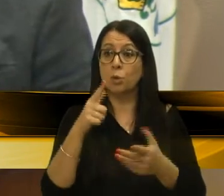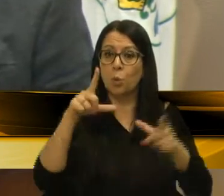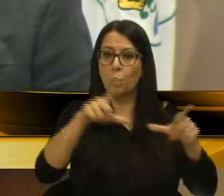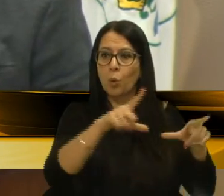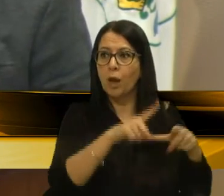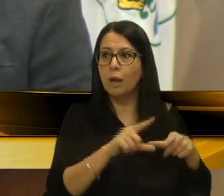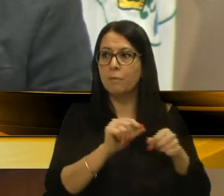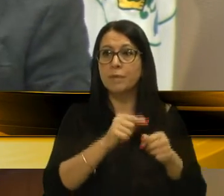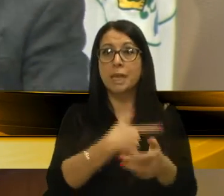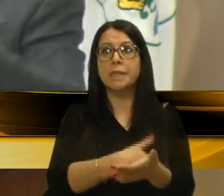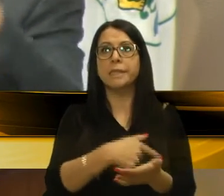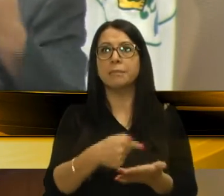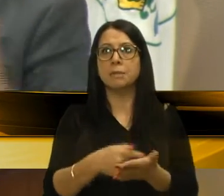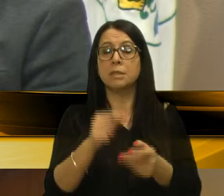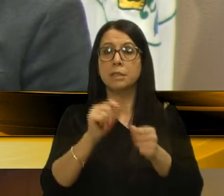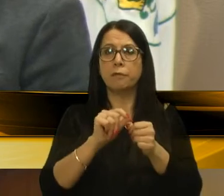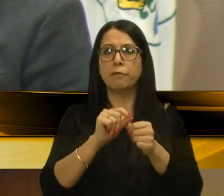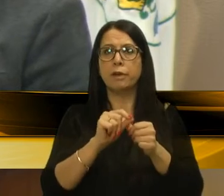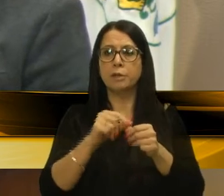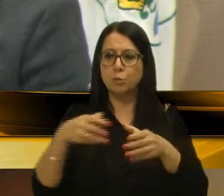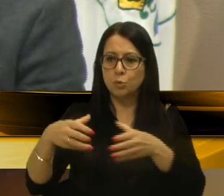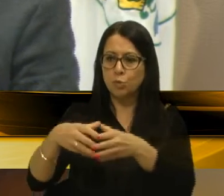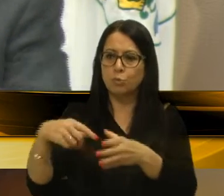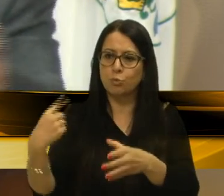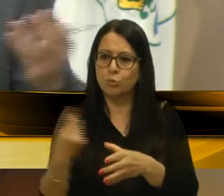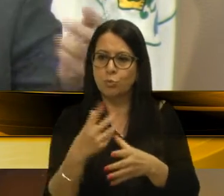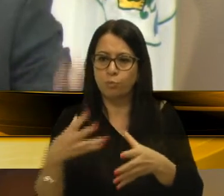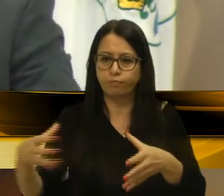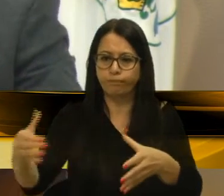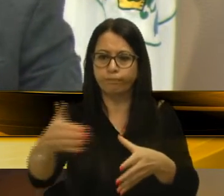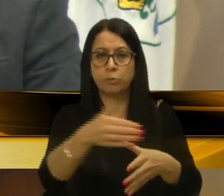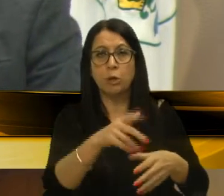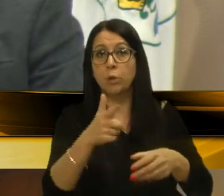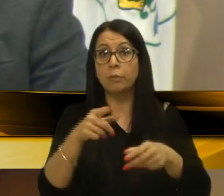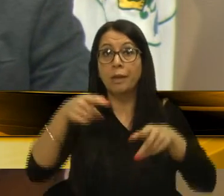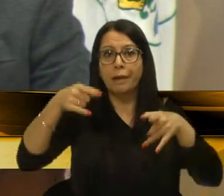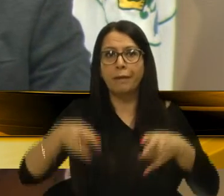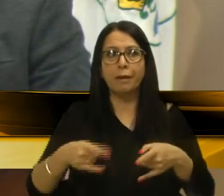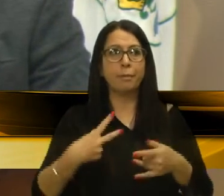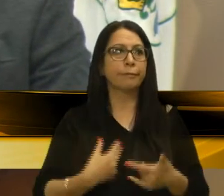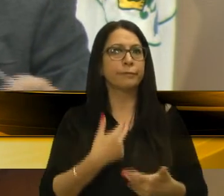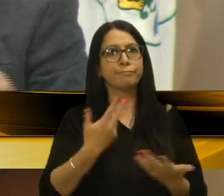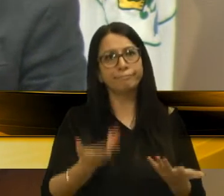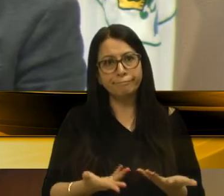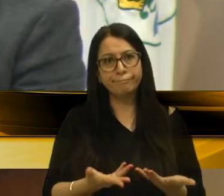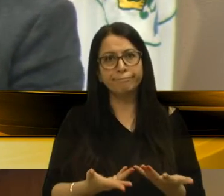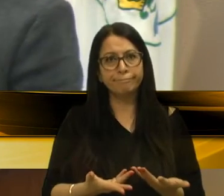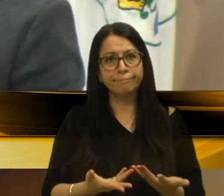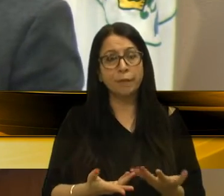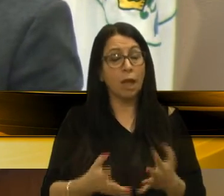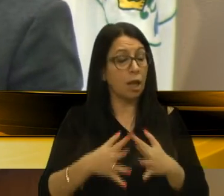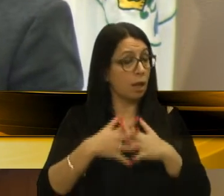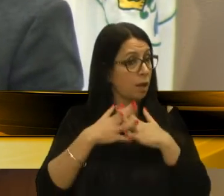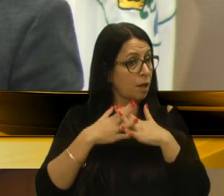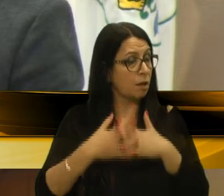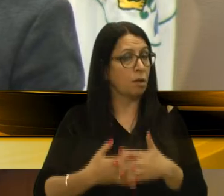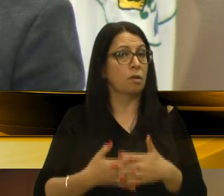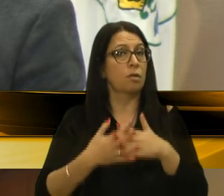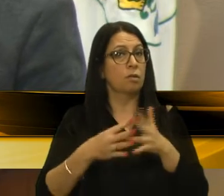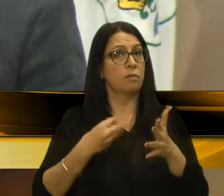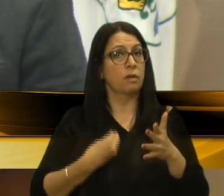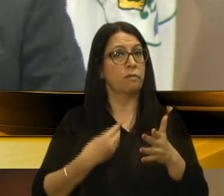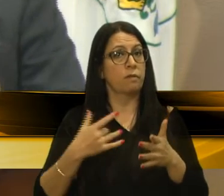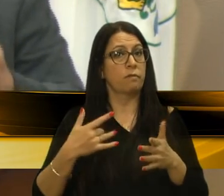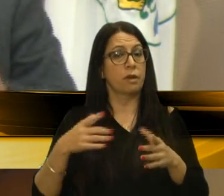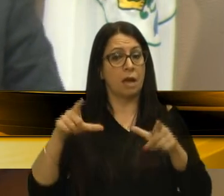exames se faz um mutirão de exames não tem leito para fazer cirurgia e se o caos que a gente vive na área da saúde